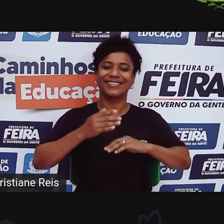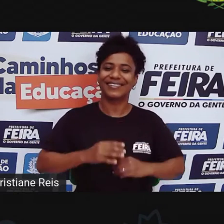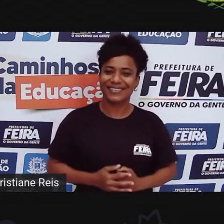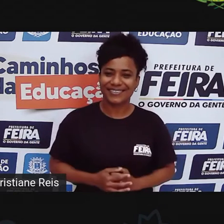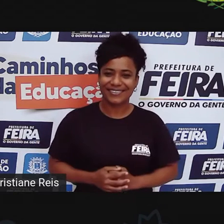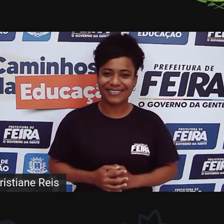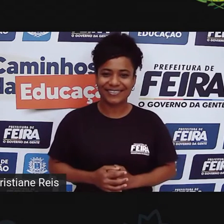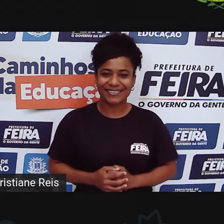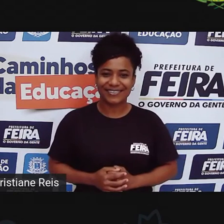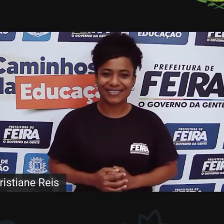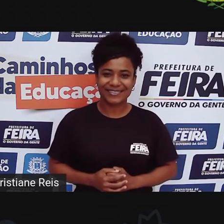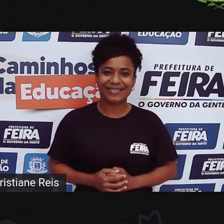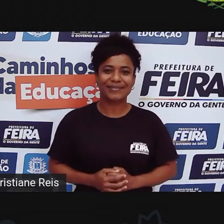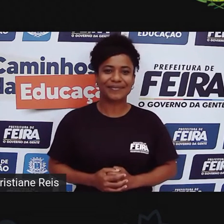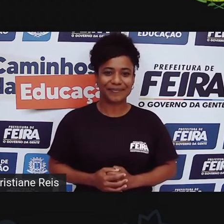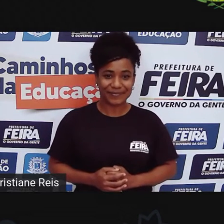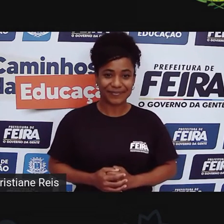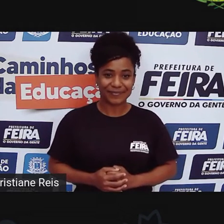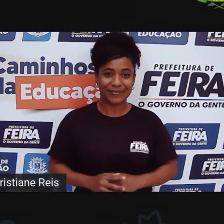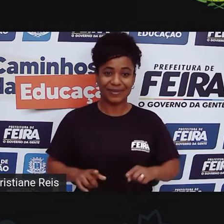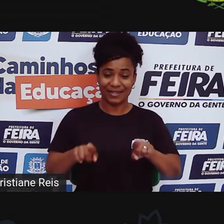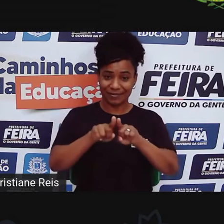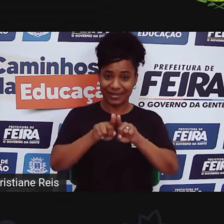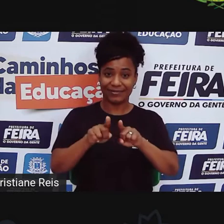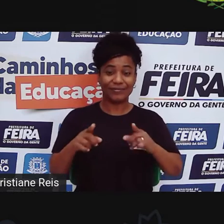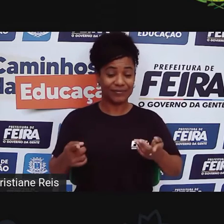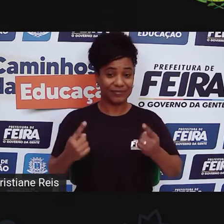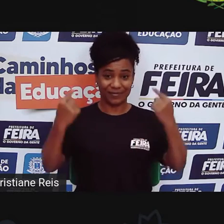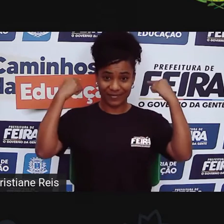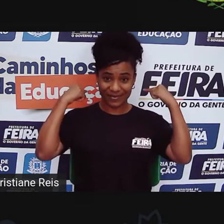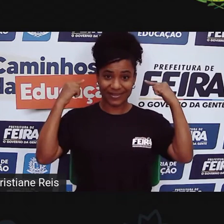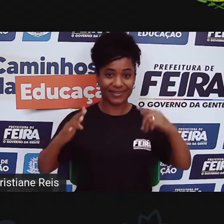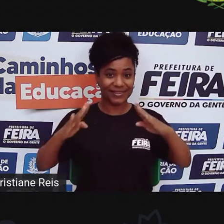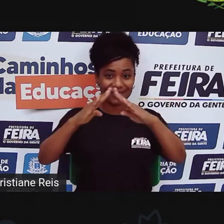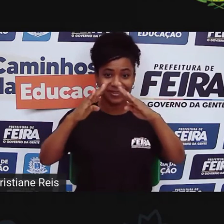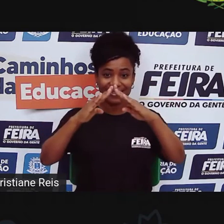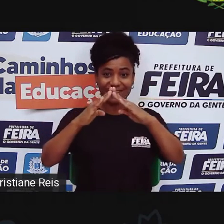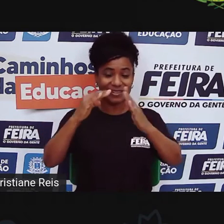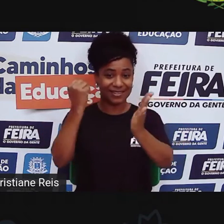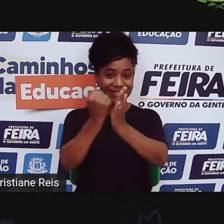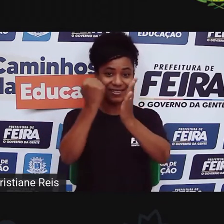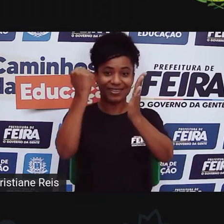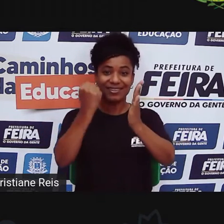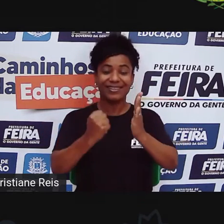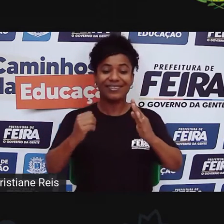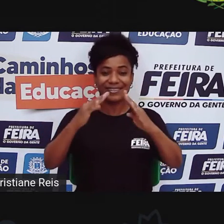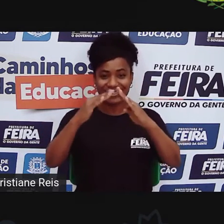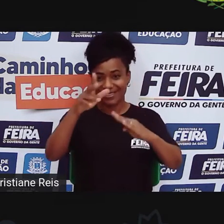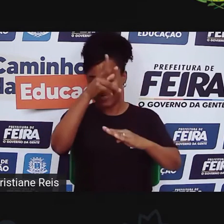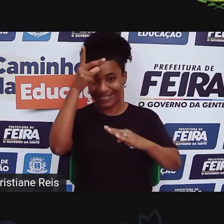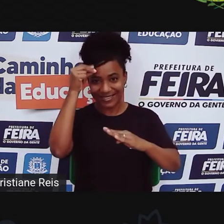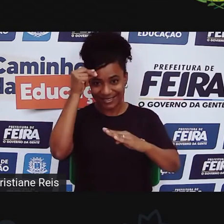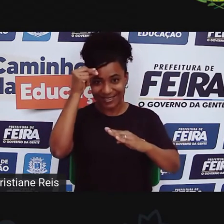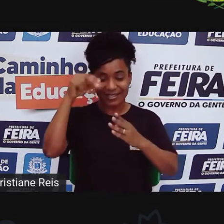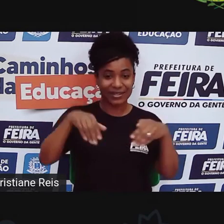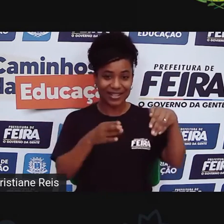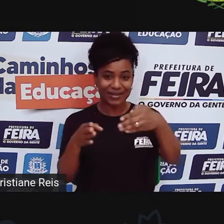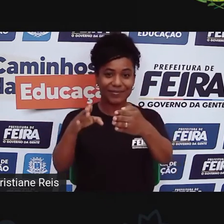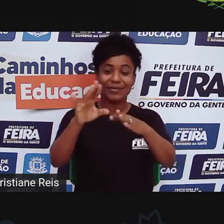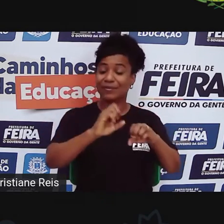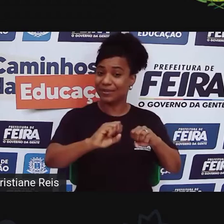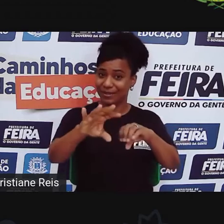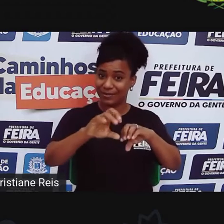jaleco branco. E atrás de mim tem um painel com a logomarca da Prefeitura e do Caminhos da Educação. Bom, vou botar